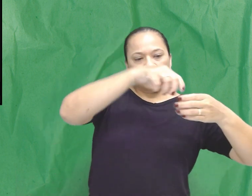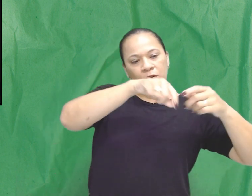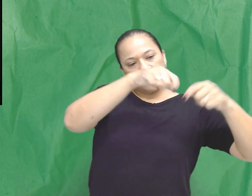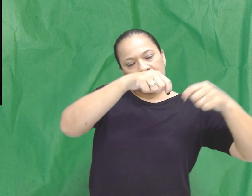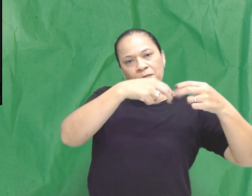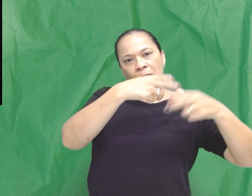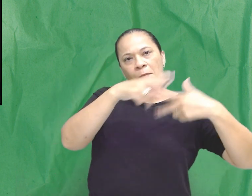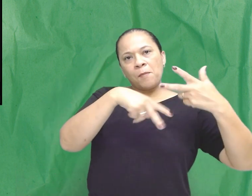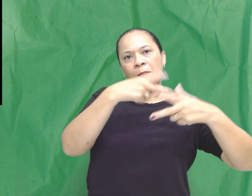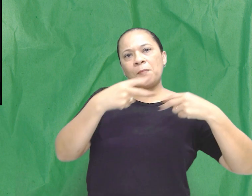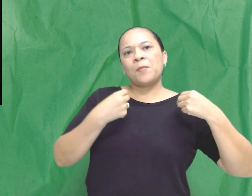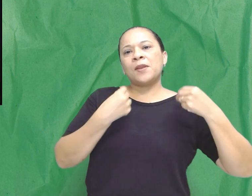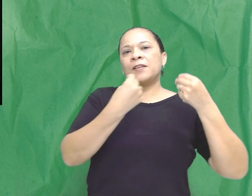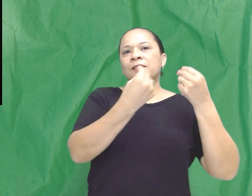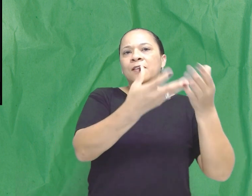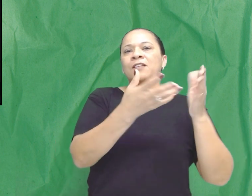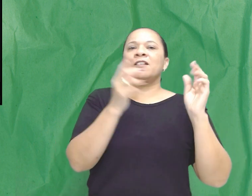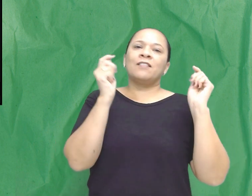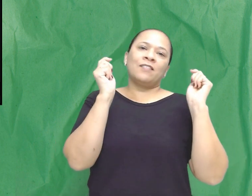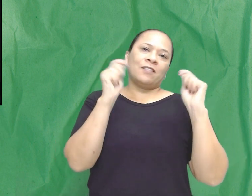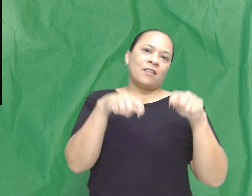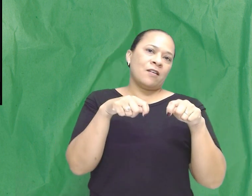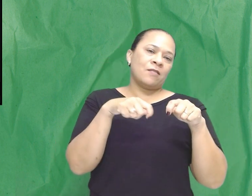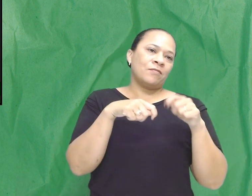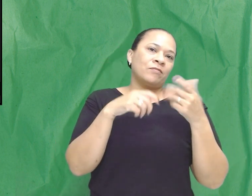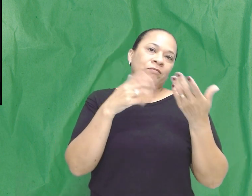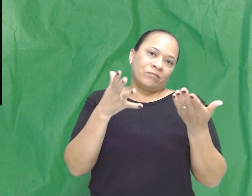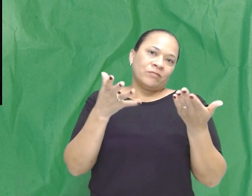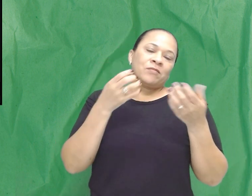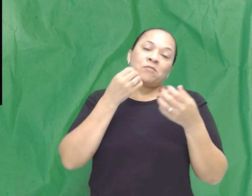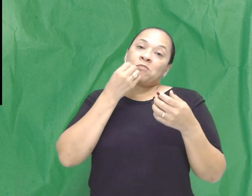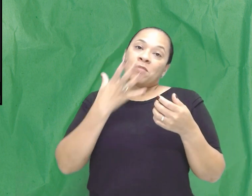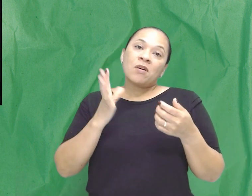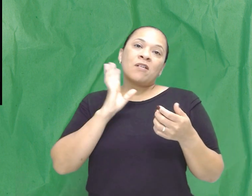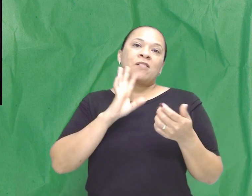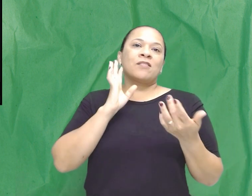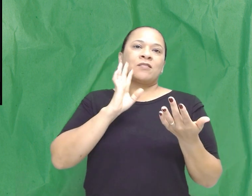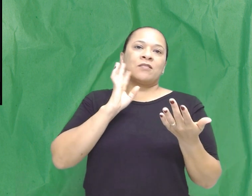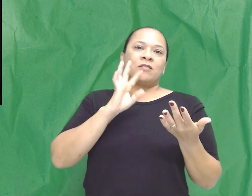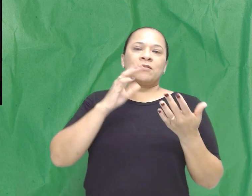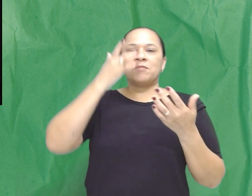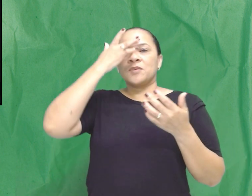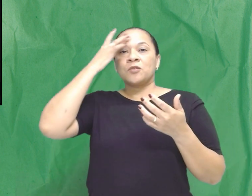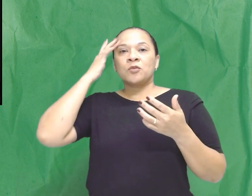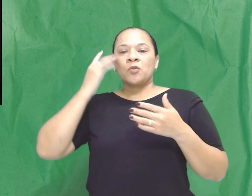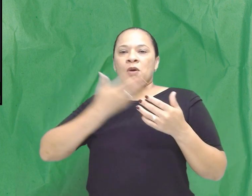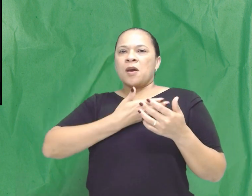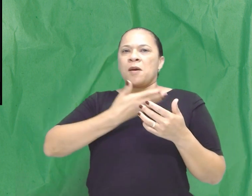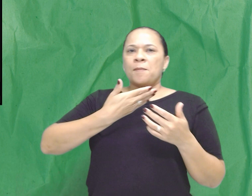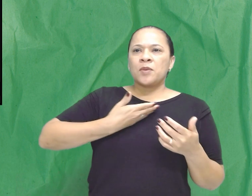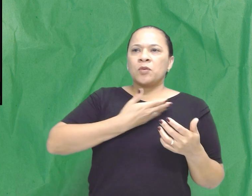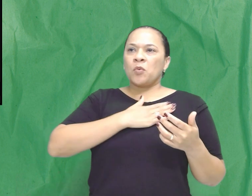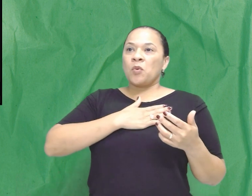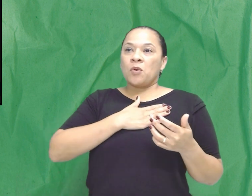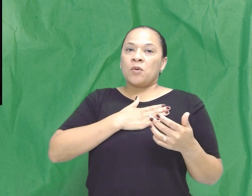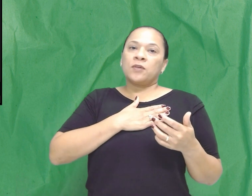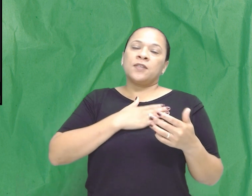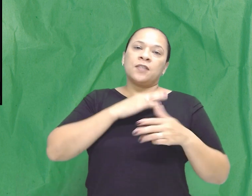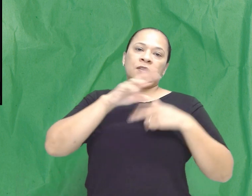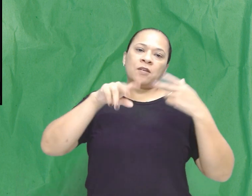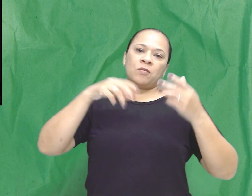quando você for oferecer para alguém, caso queira vender, ou você variar para presentear as pessoas que você